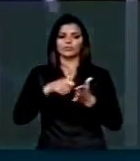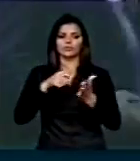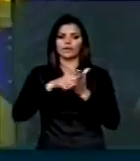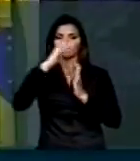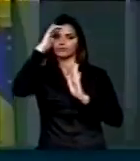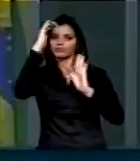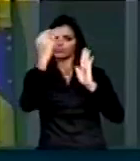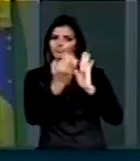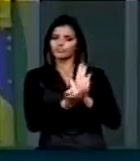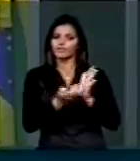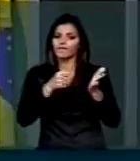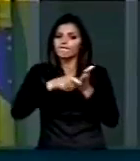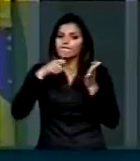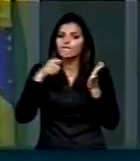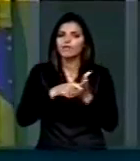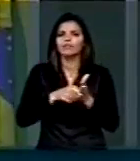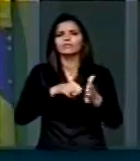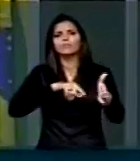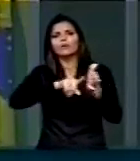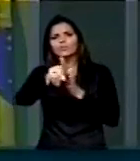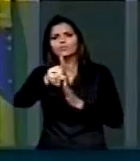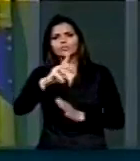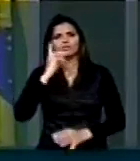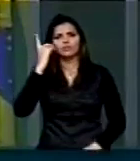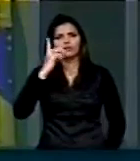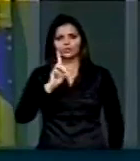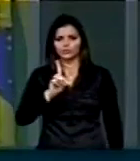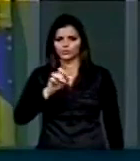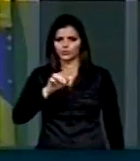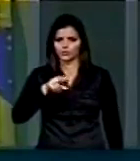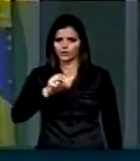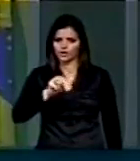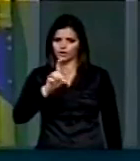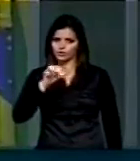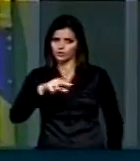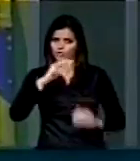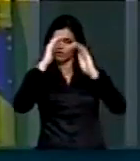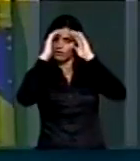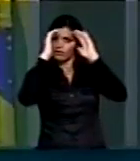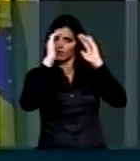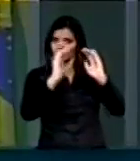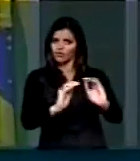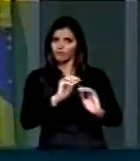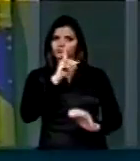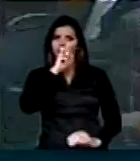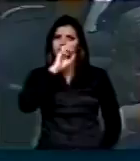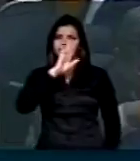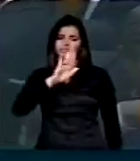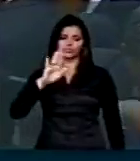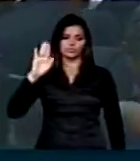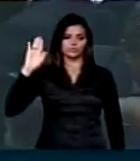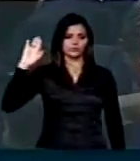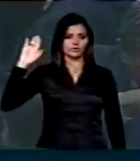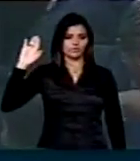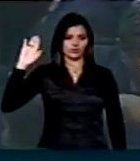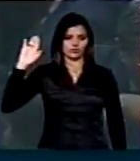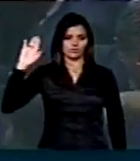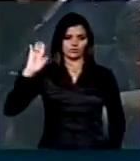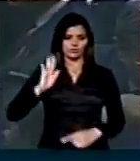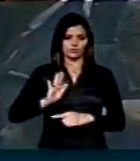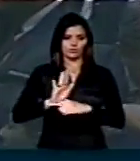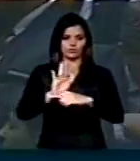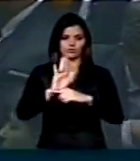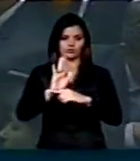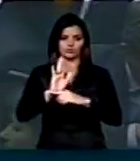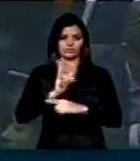cumprir, perguntamos: o deputado donador honrou o seu juramento, contribuiu em condições